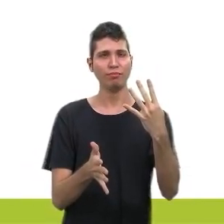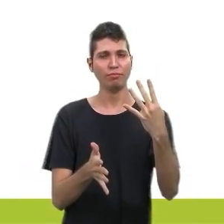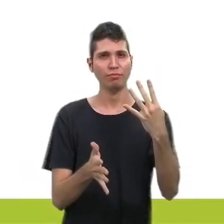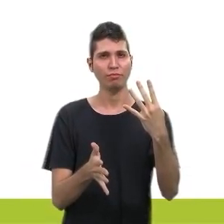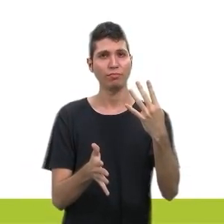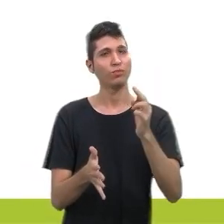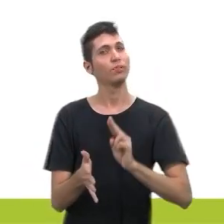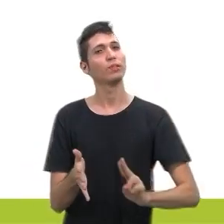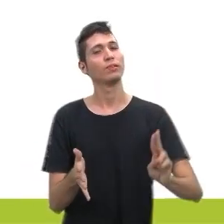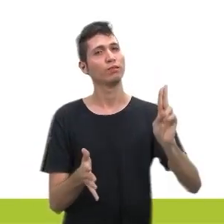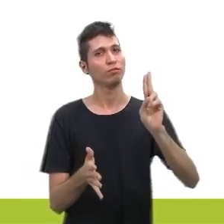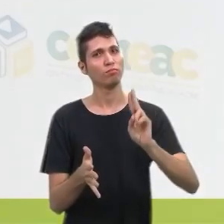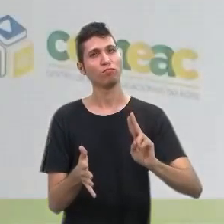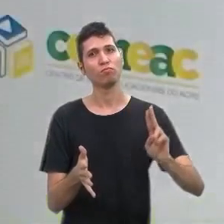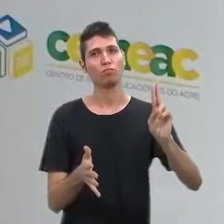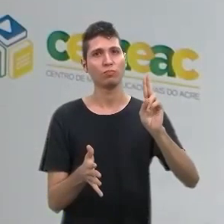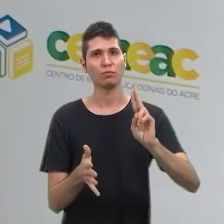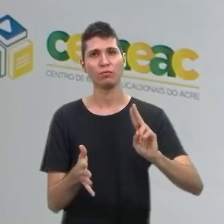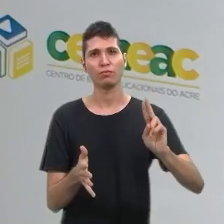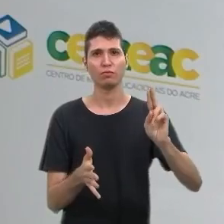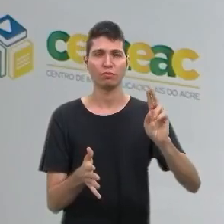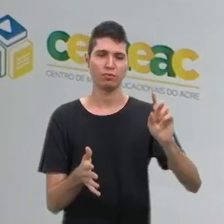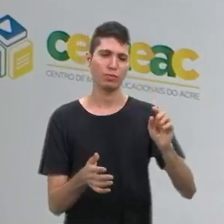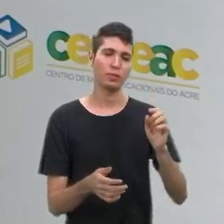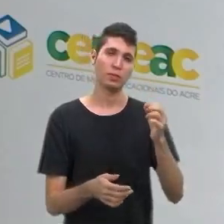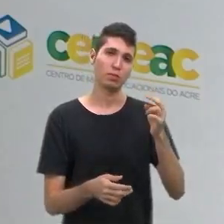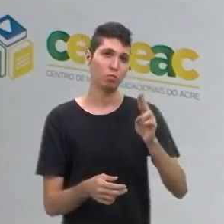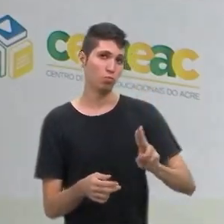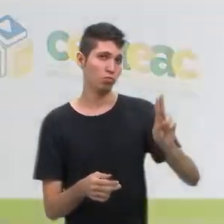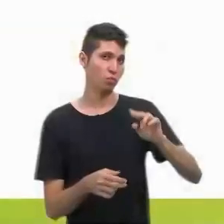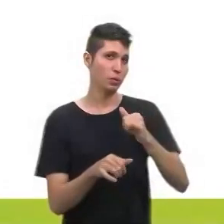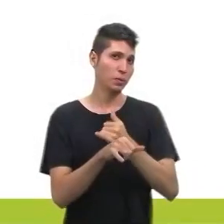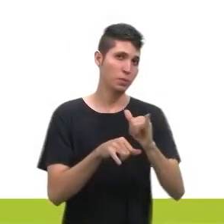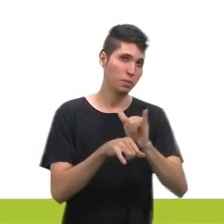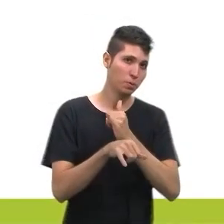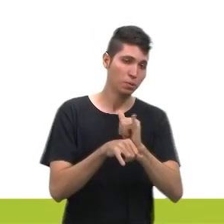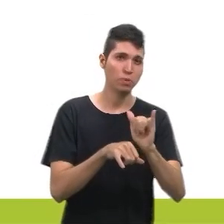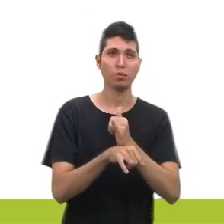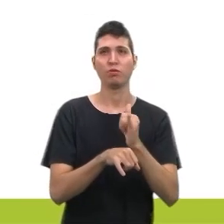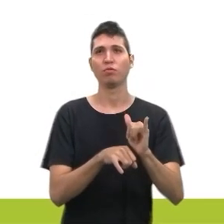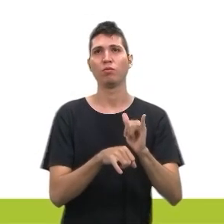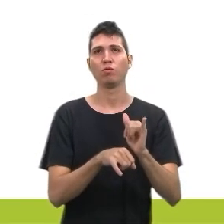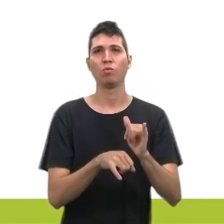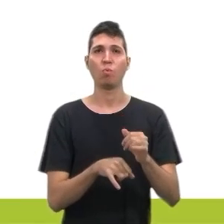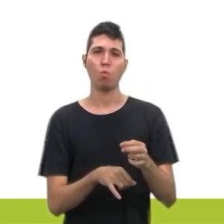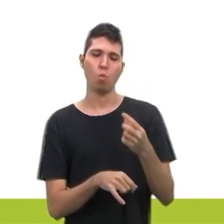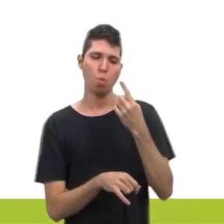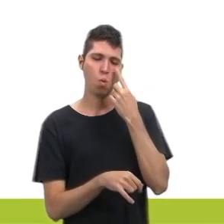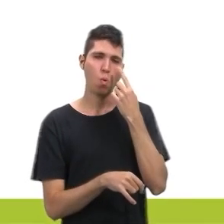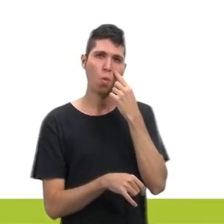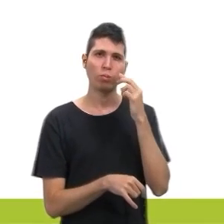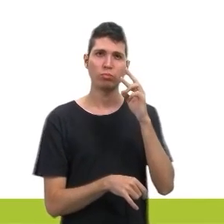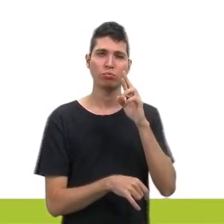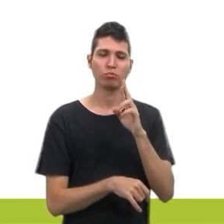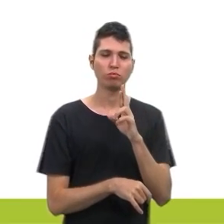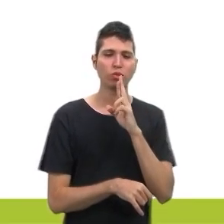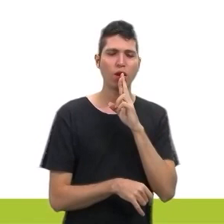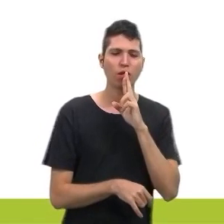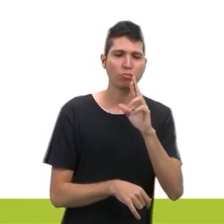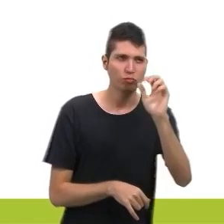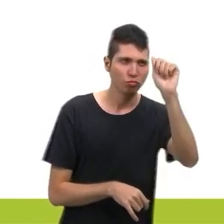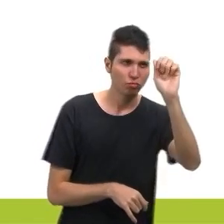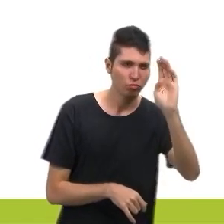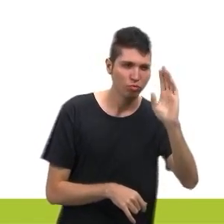utilizar o teu gabarito para te ajudar, é importante. Vamos ver ele. Dá uma olhadinha aqui no teu gabarito, ó. Lembrando que, respectivamente, nessa